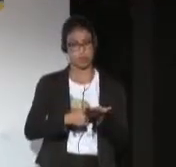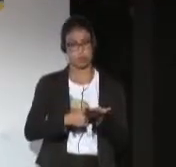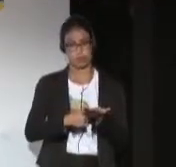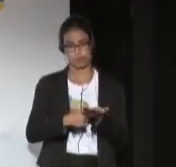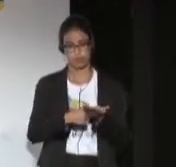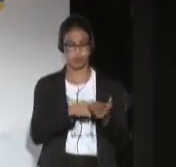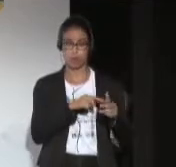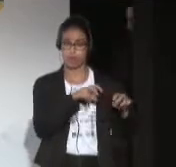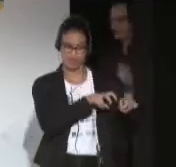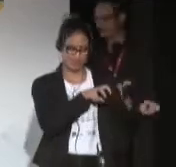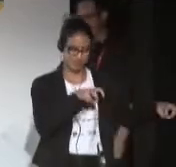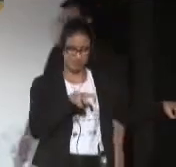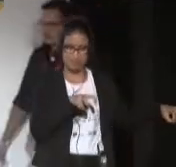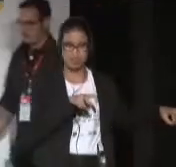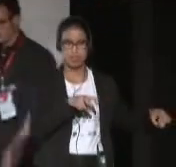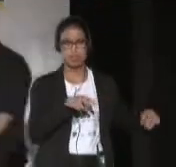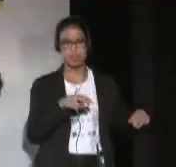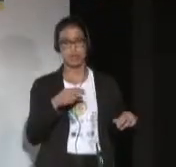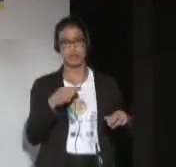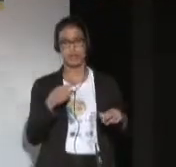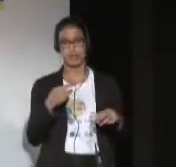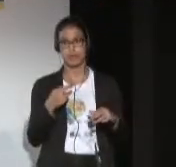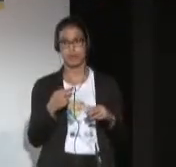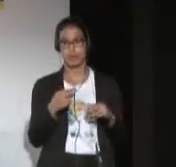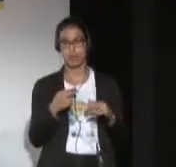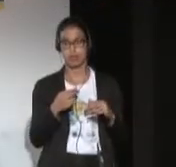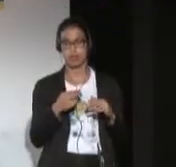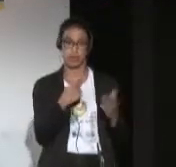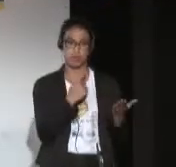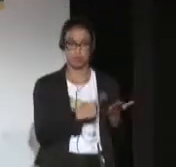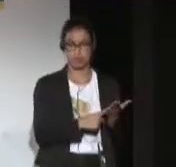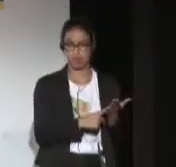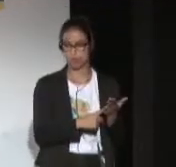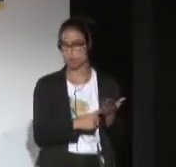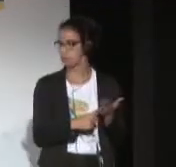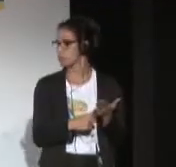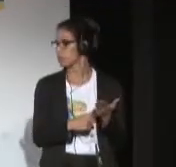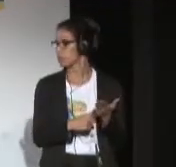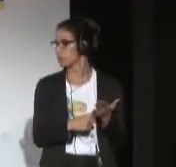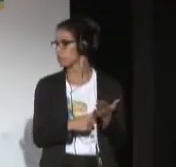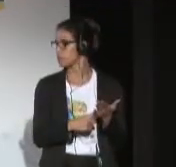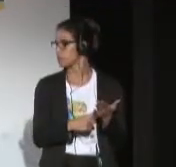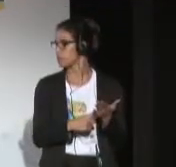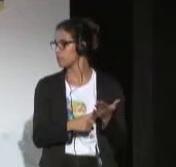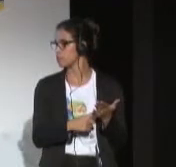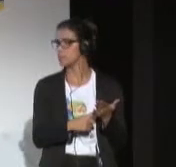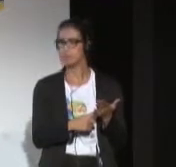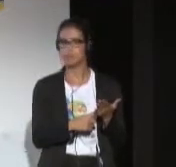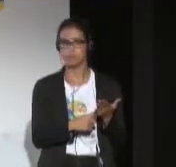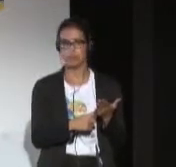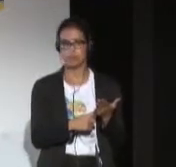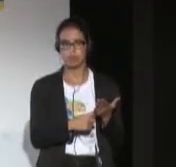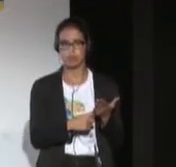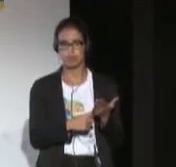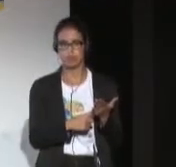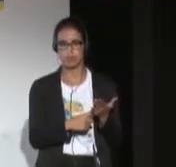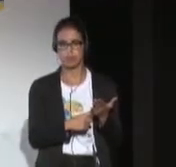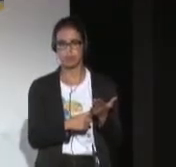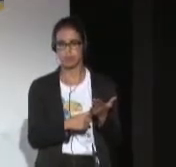nosso pessoal, para que a gente possa responder o maior número delas, né, a gente tentar sintetizar e trabalhar dessa